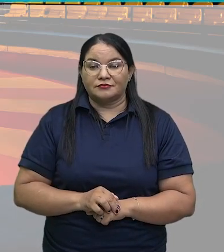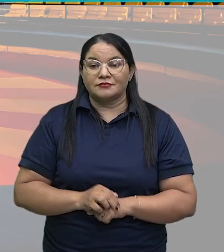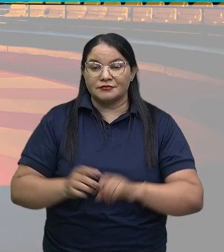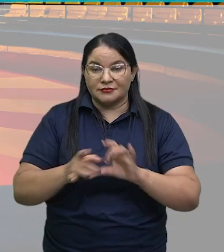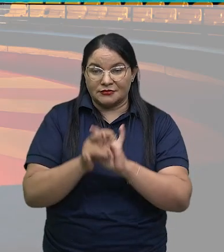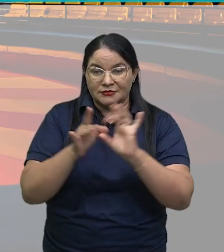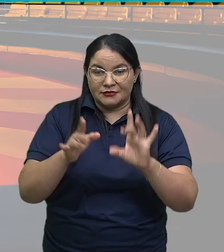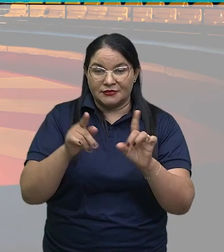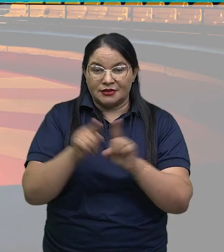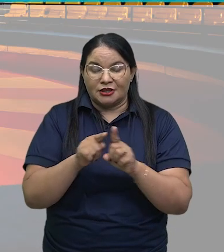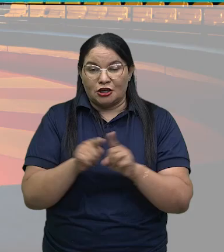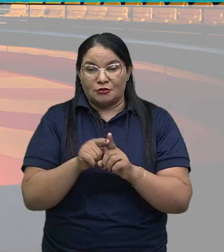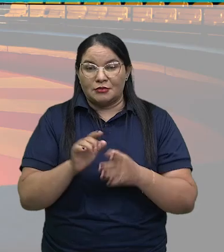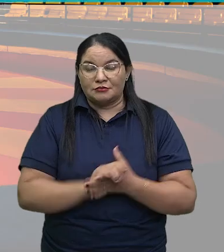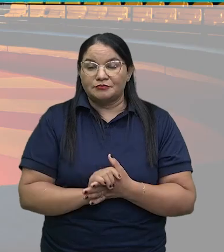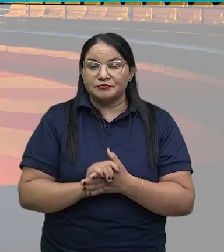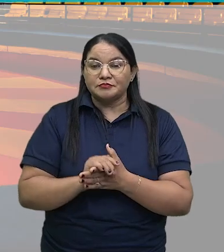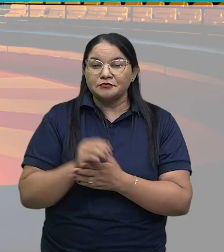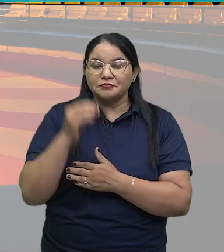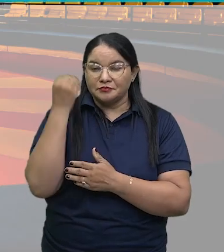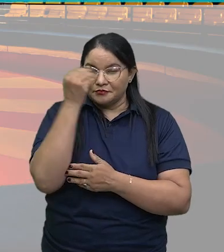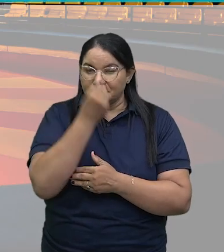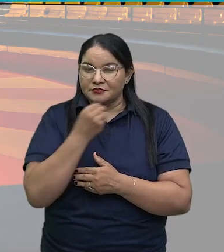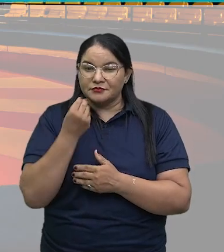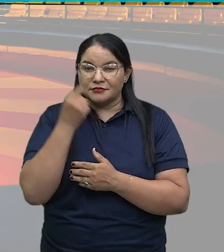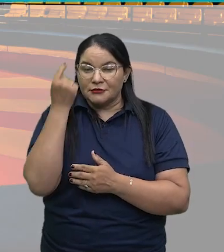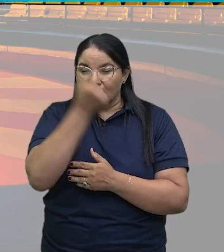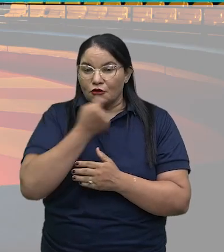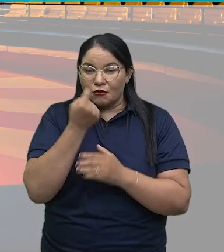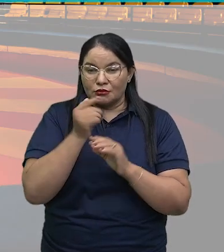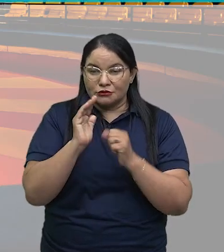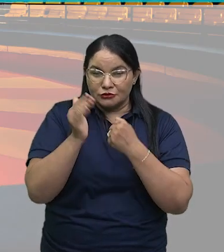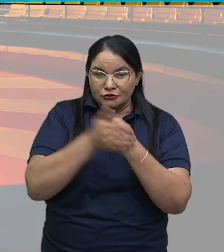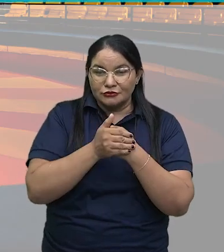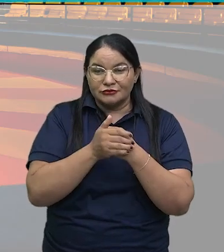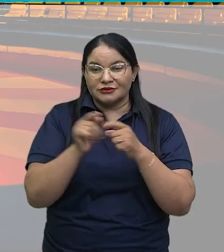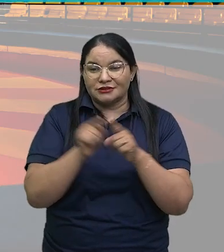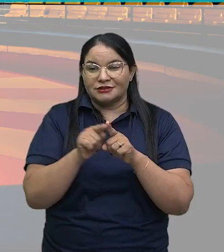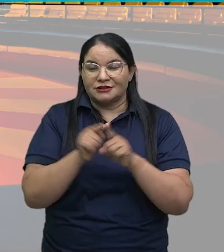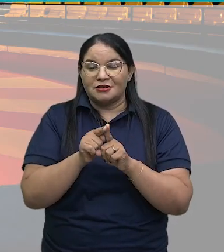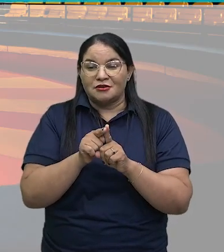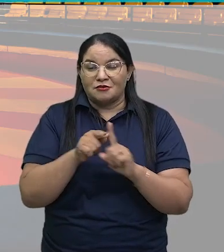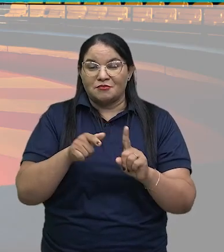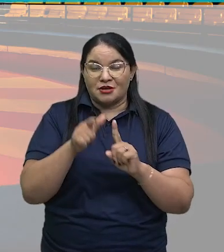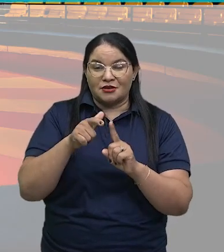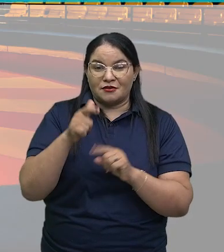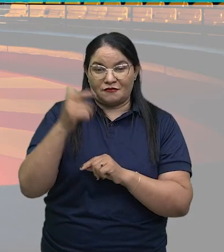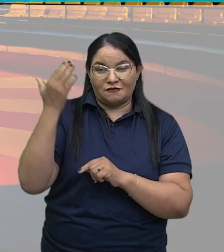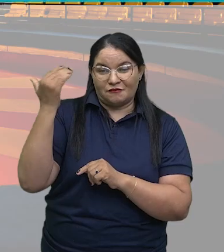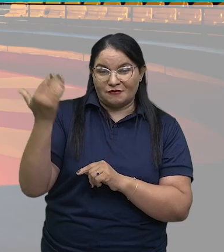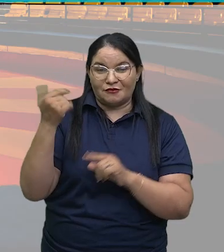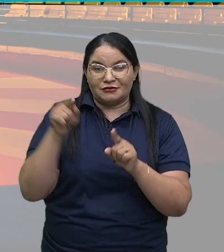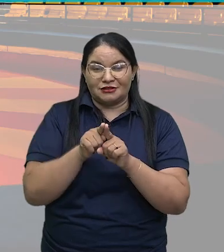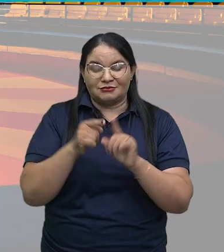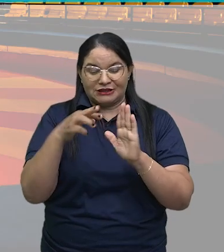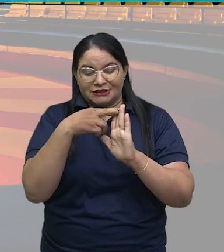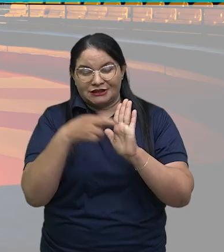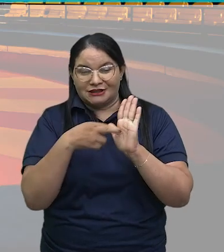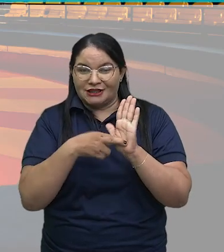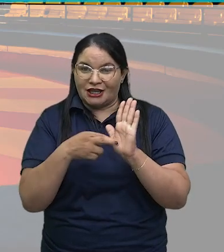Liberação. Ao esconder o rosto do indivíduo, a máscara libera o artista das regras e restrições